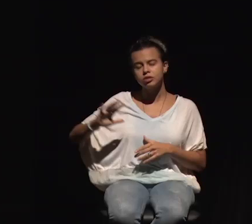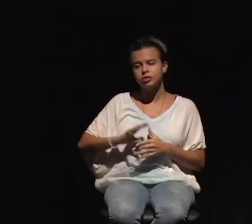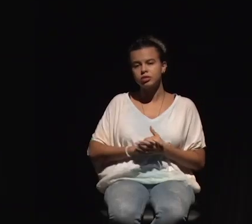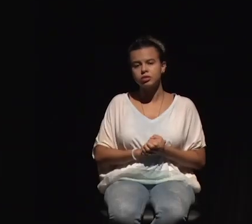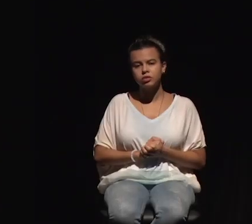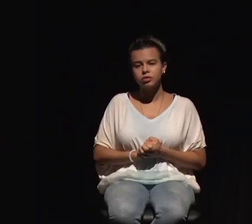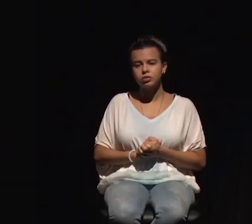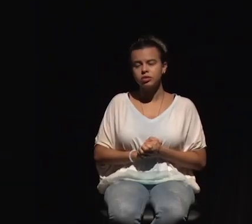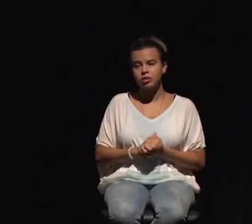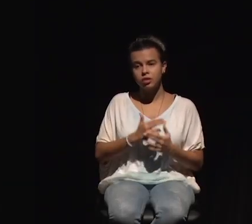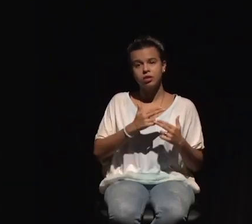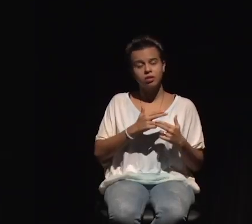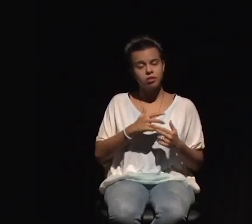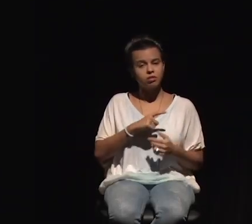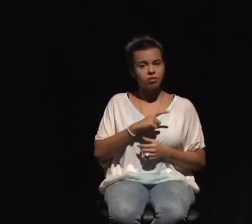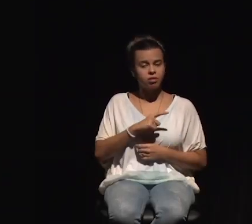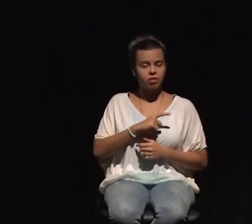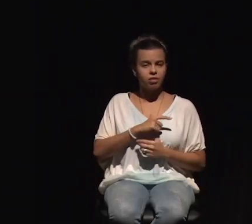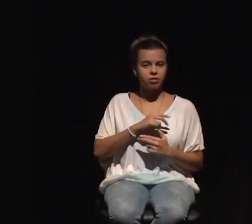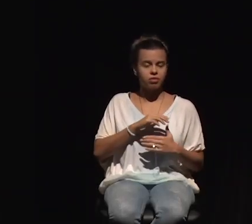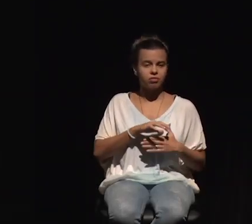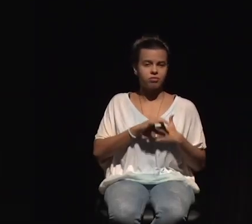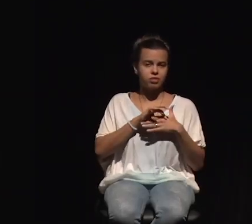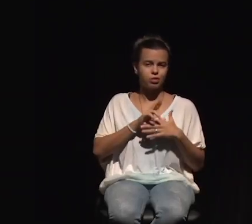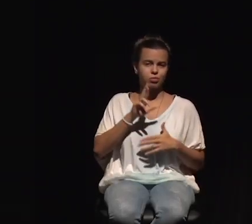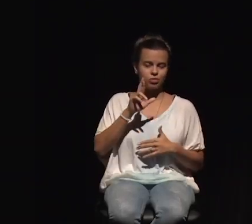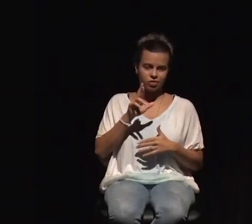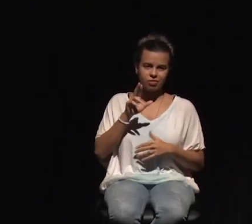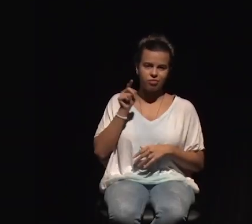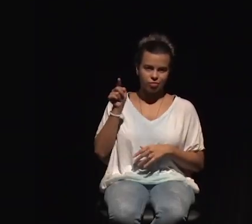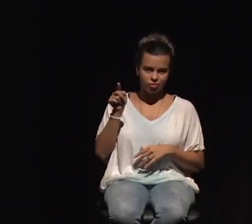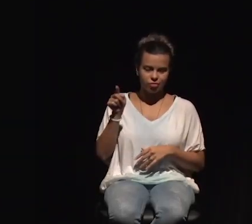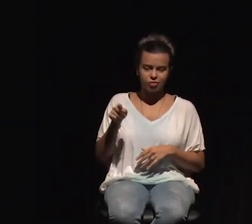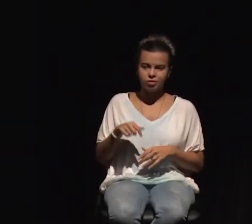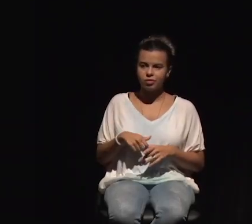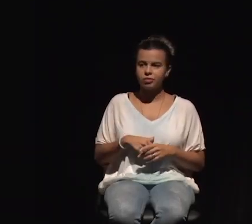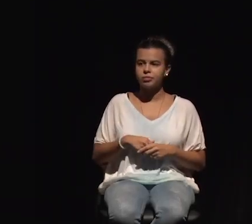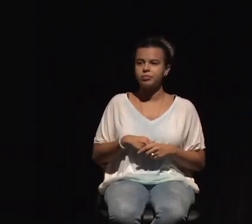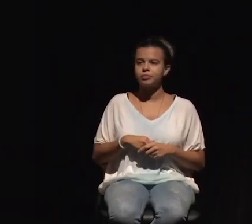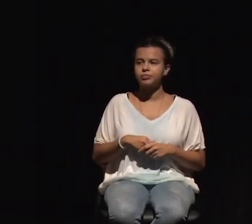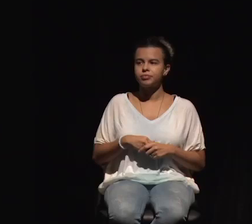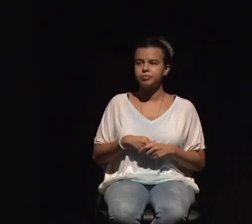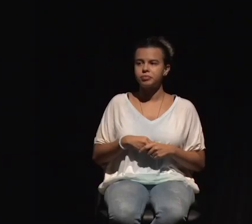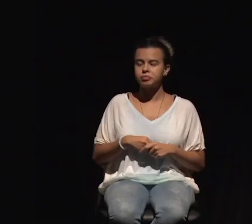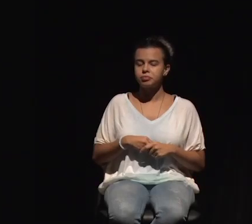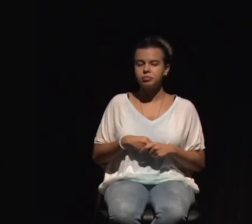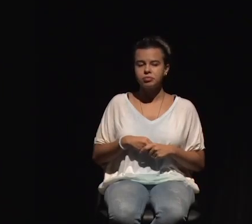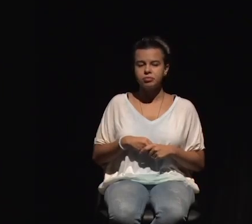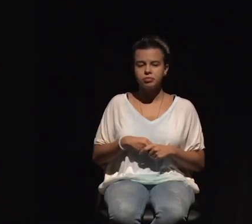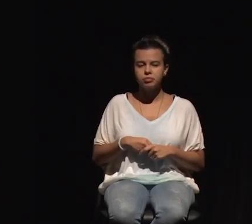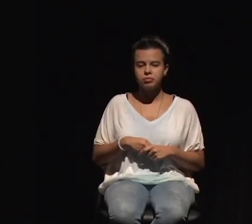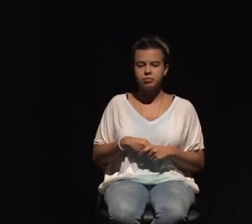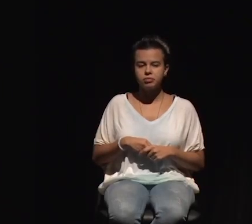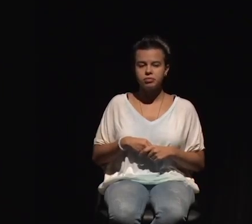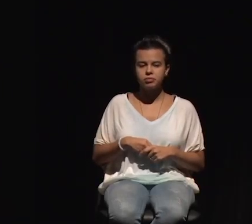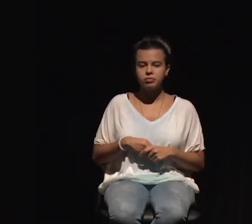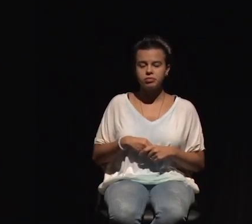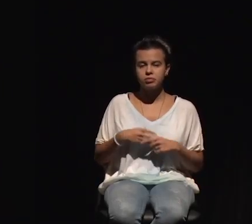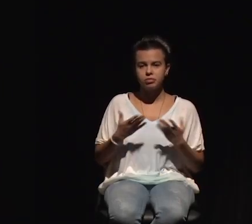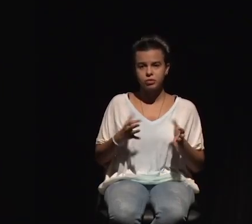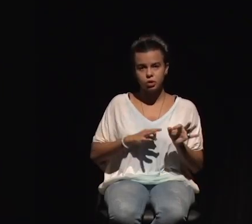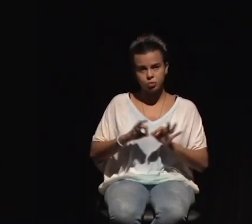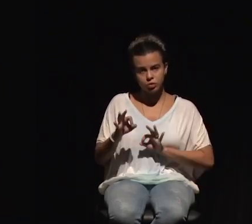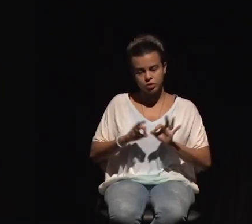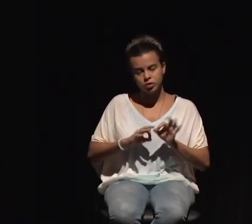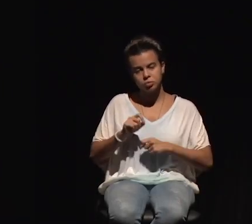nos responsabilizamos por ela acontecer então o projeto